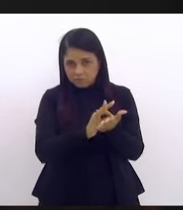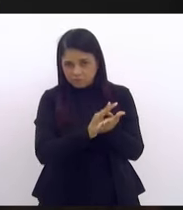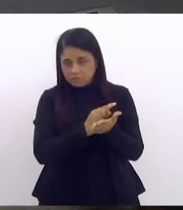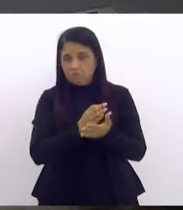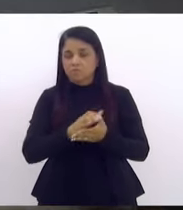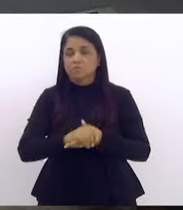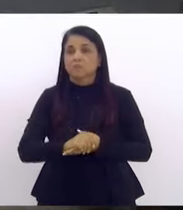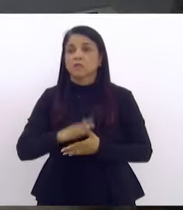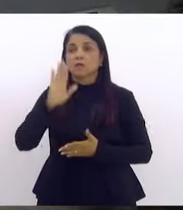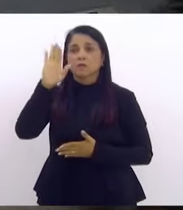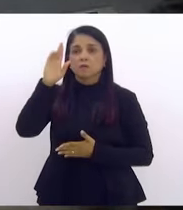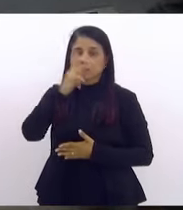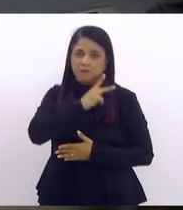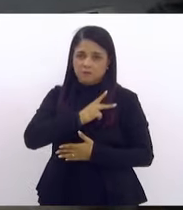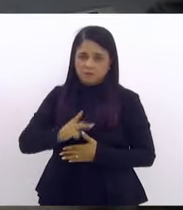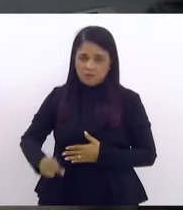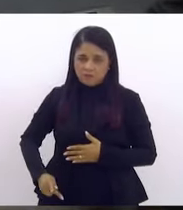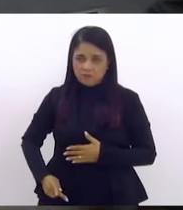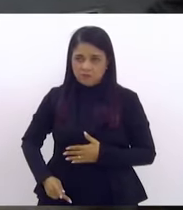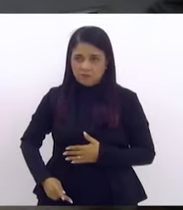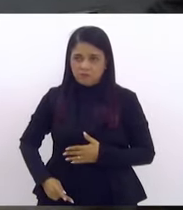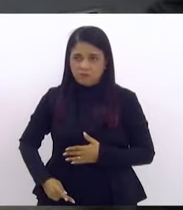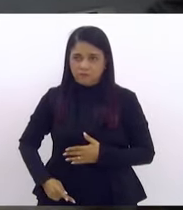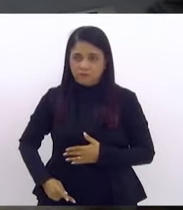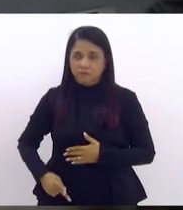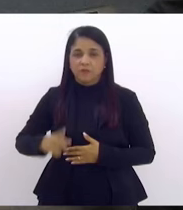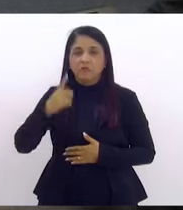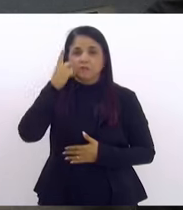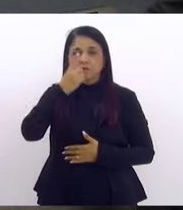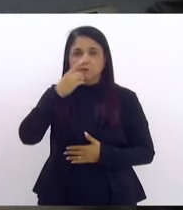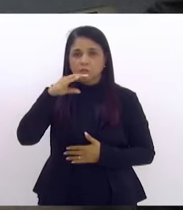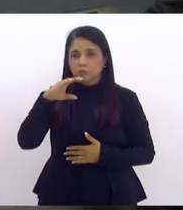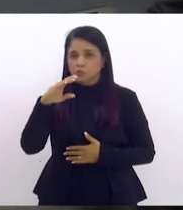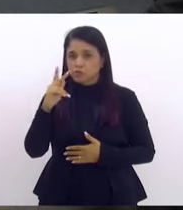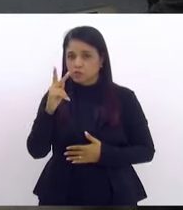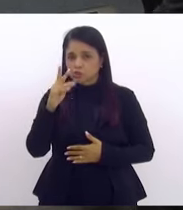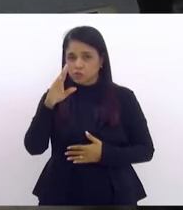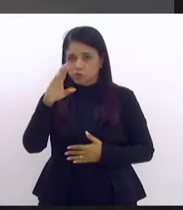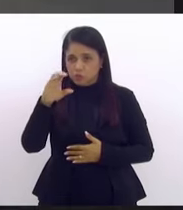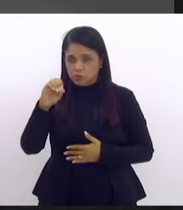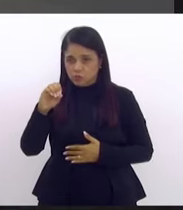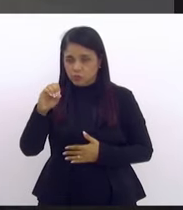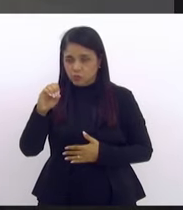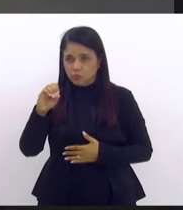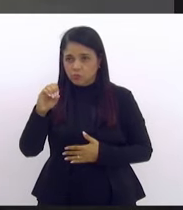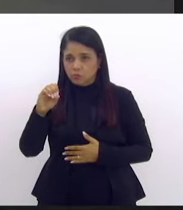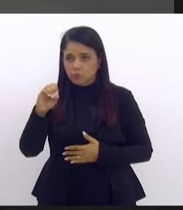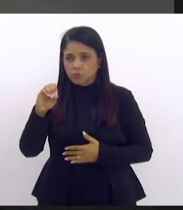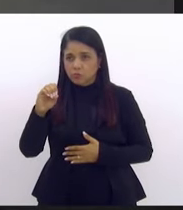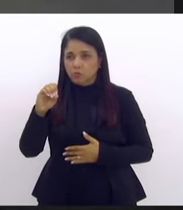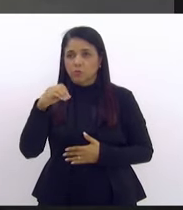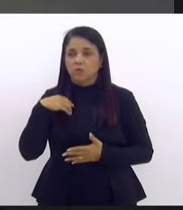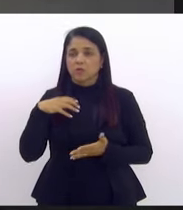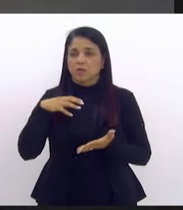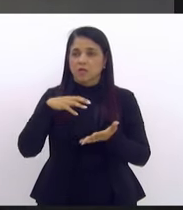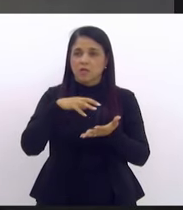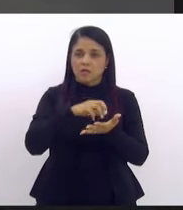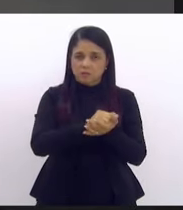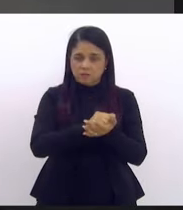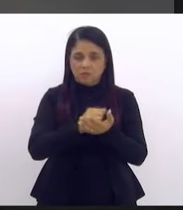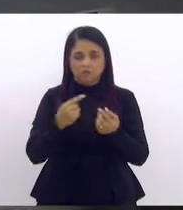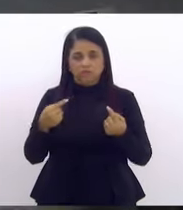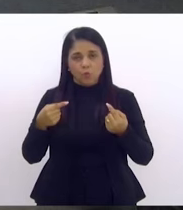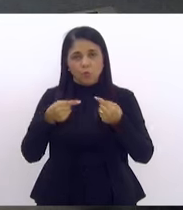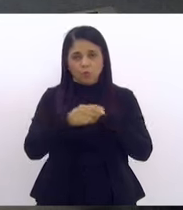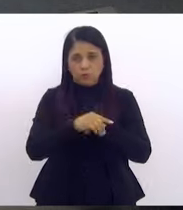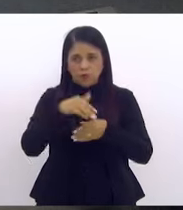autógrafo. Senhor presidente. Senhor presidente. Deputado Chico Machado, gente, minuto 7. Voto contrário ao projeto. Quero deixar registrado contrário. Voto contrário.